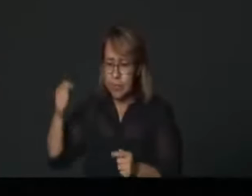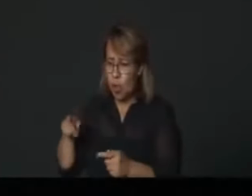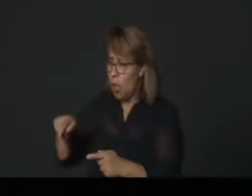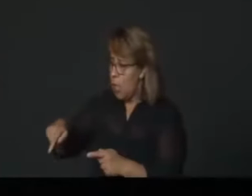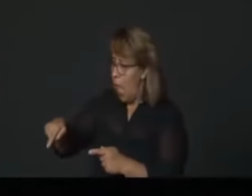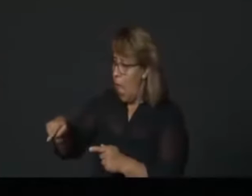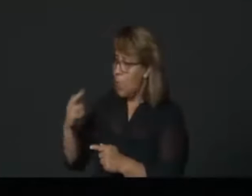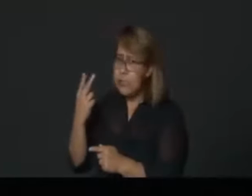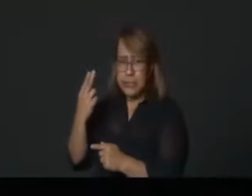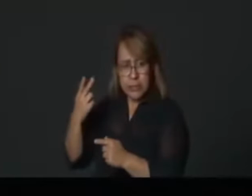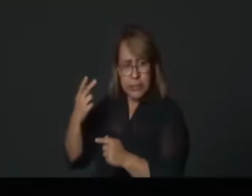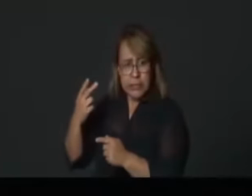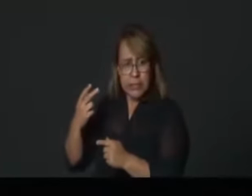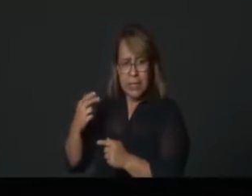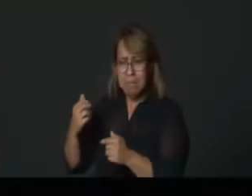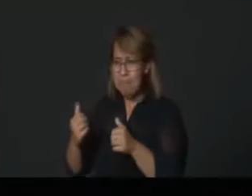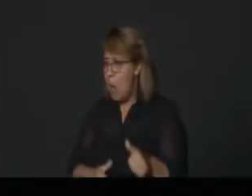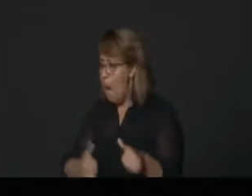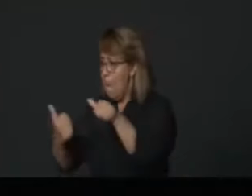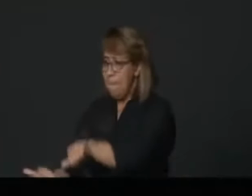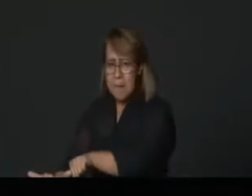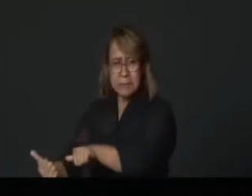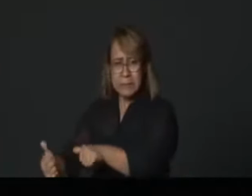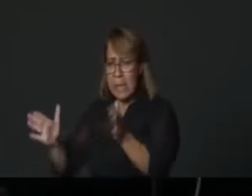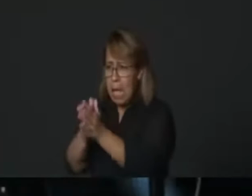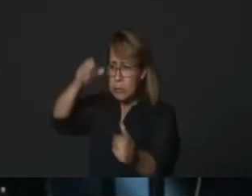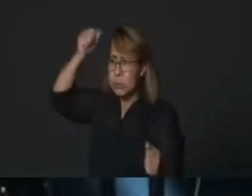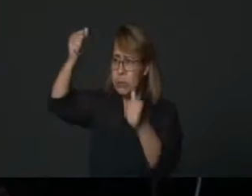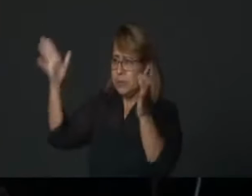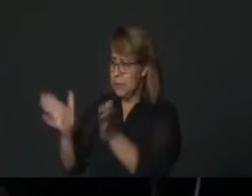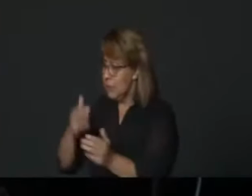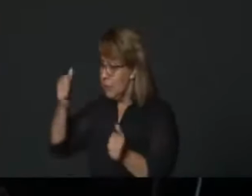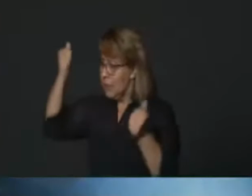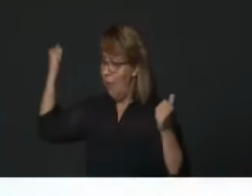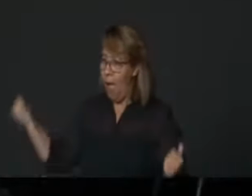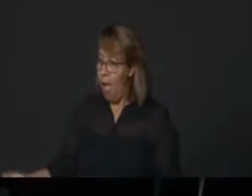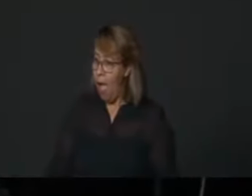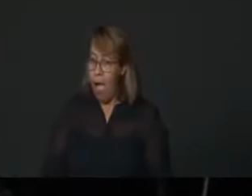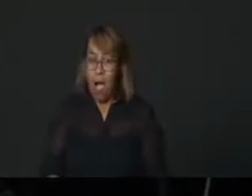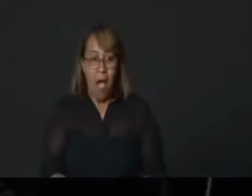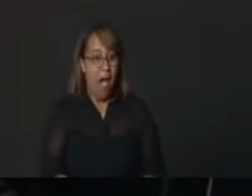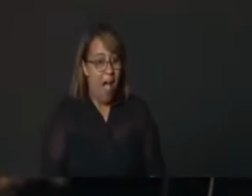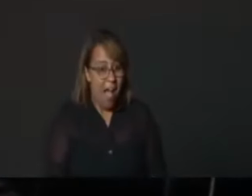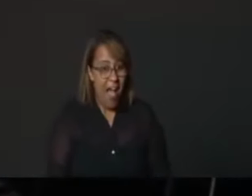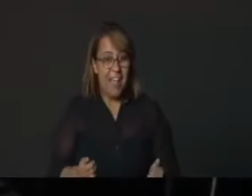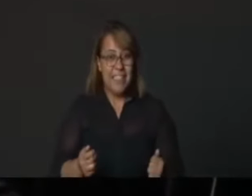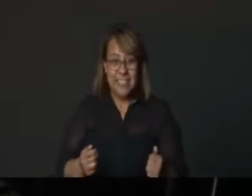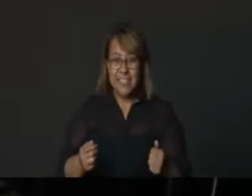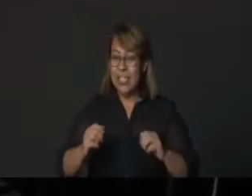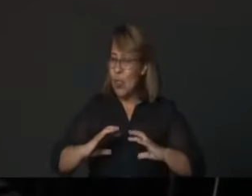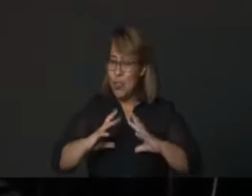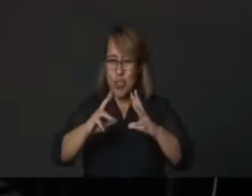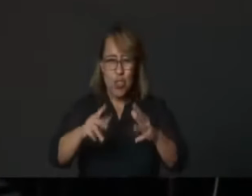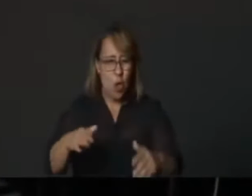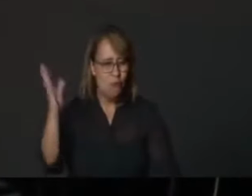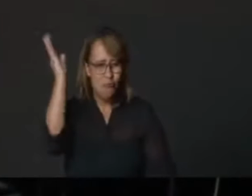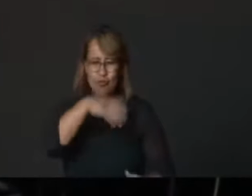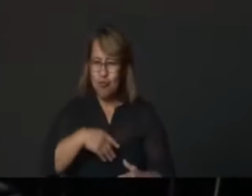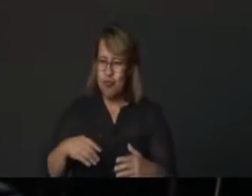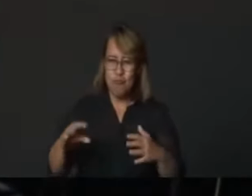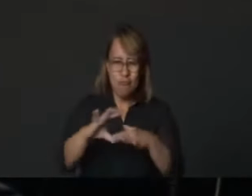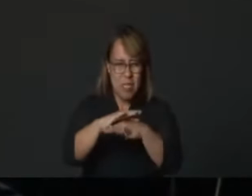e olha olha no meio vamos sair toda enfermidade não existe pelo